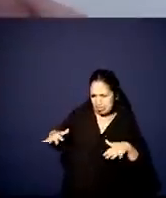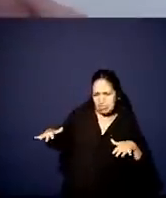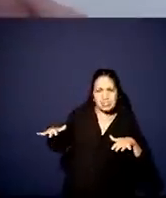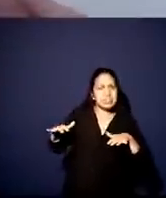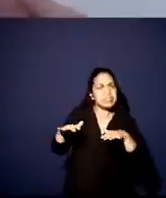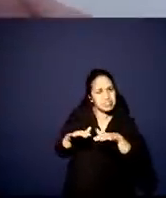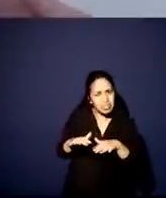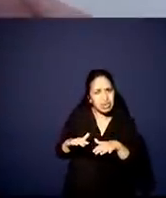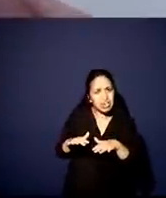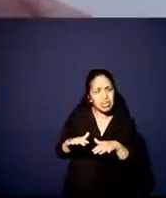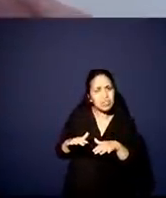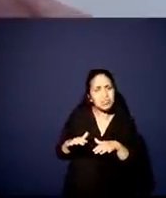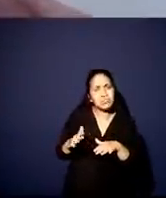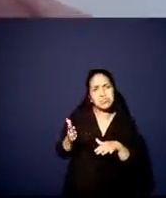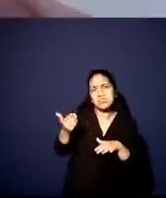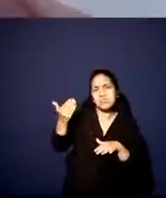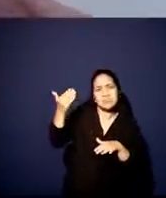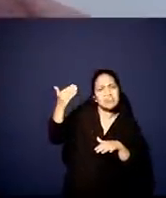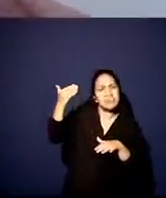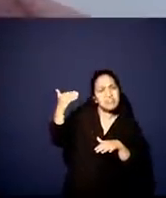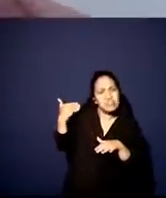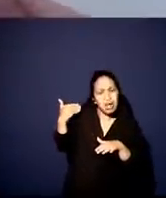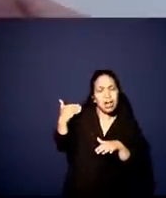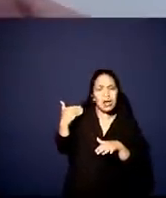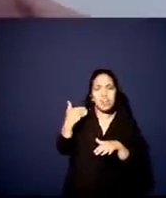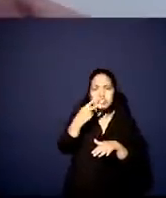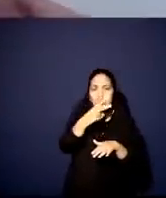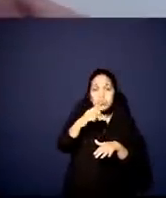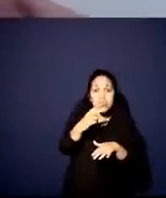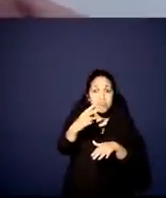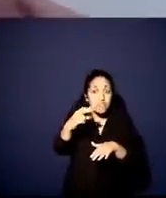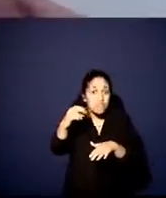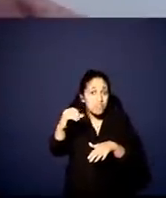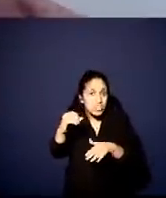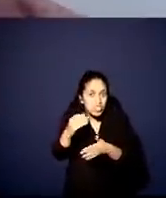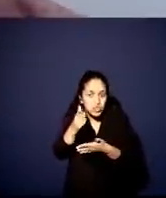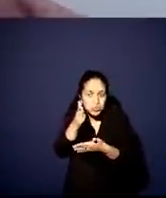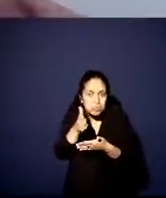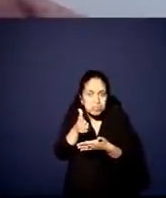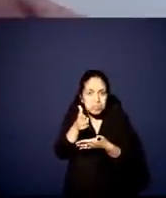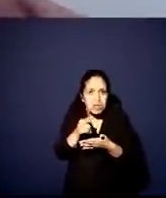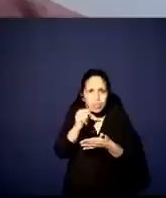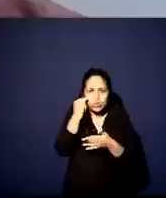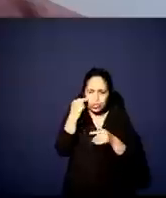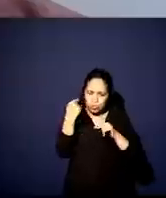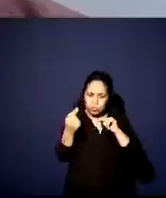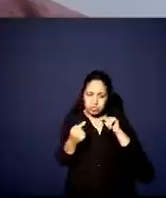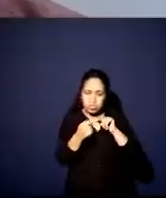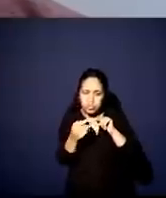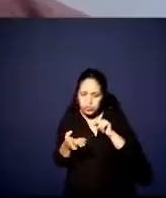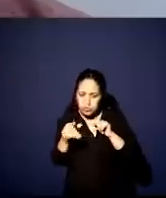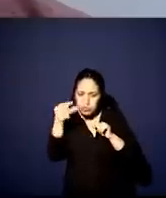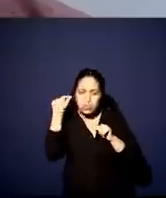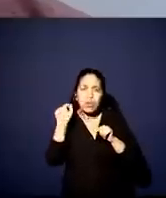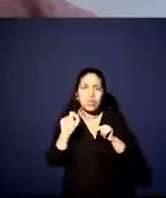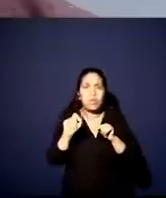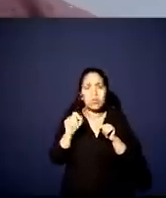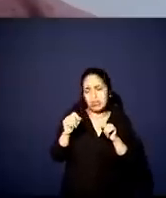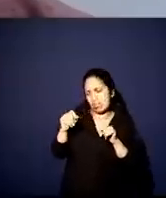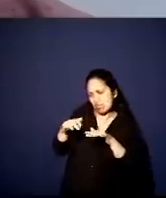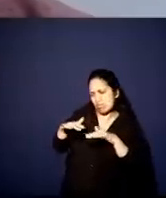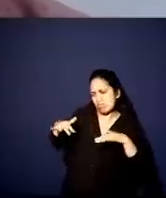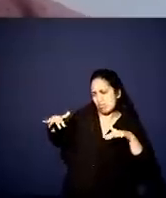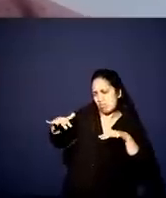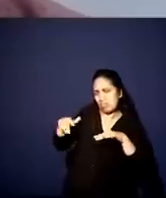gente tinha lá no meio de 2020, quando a gente definiu as metas de hoje, era um cenário que